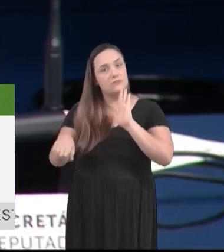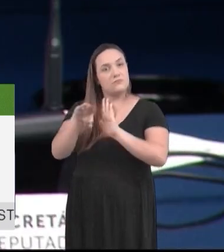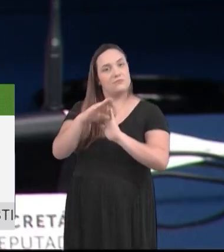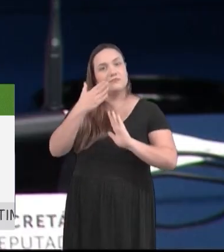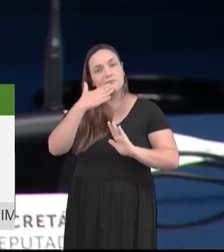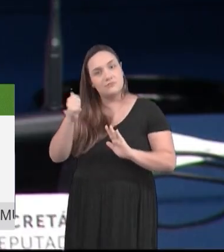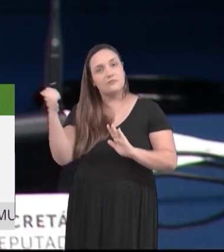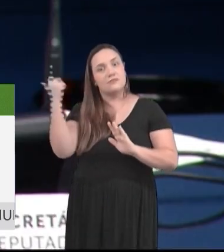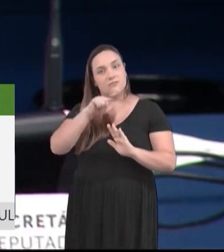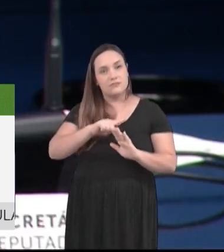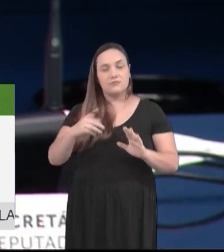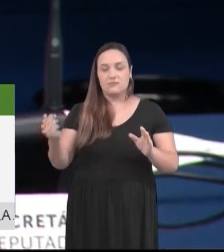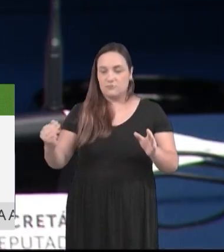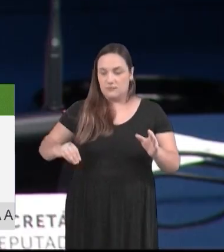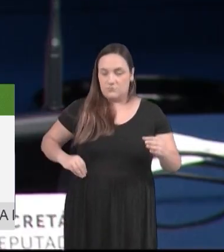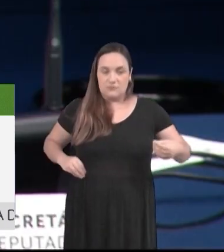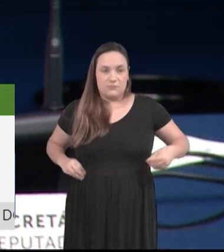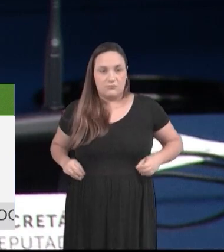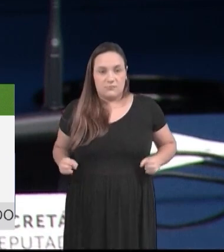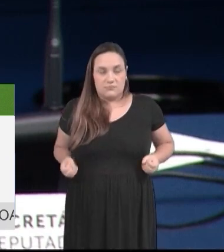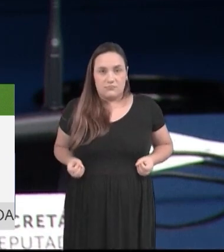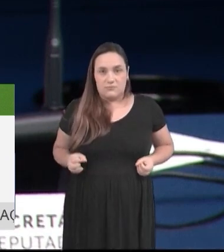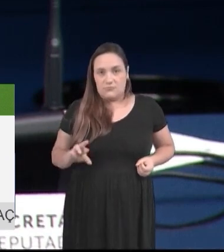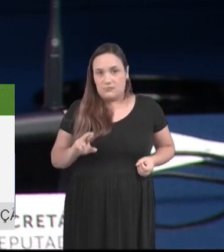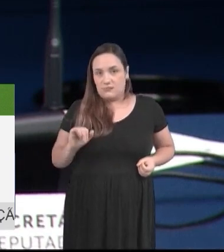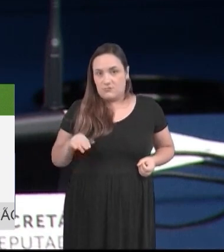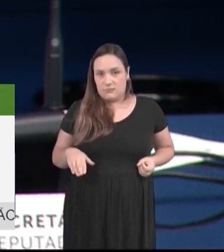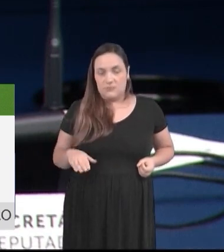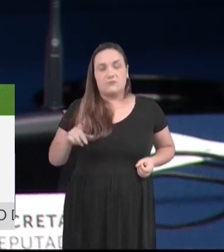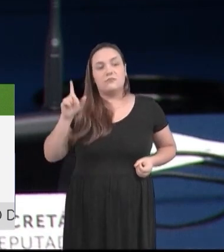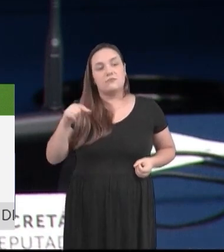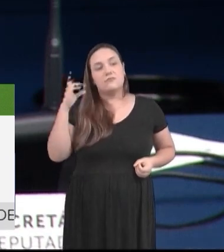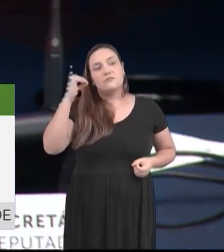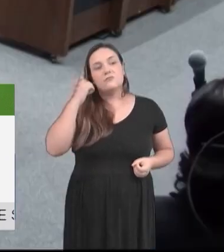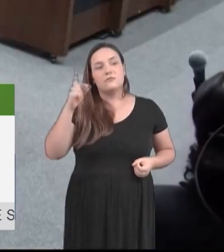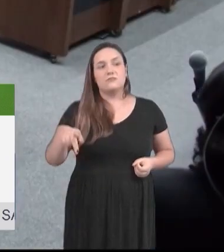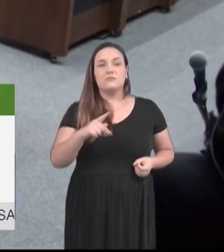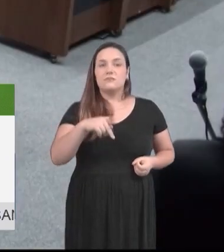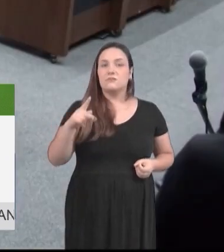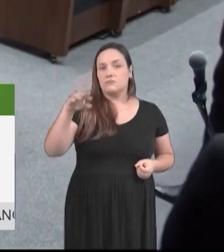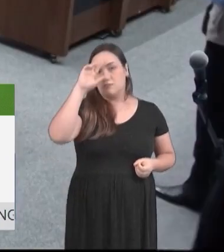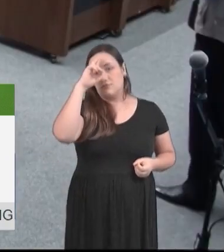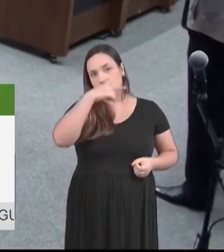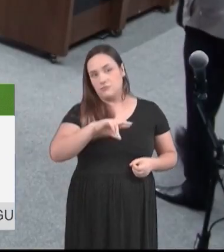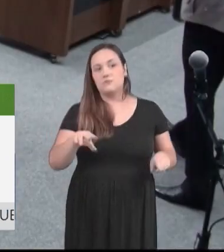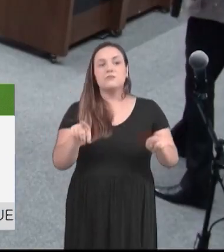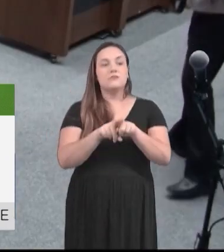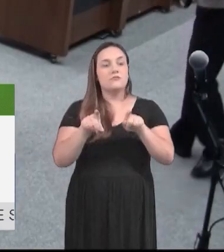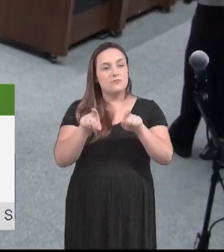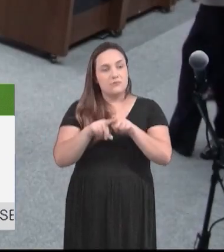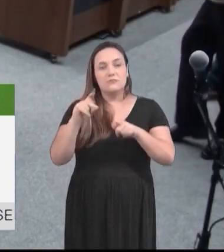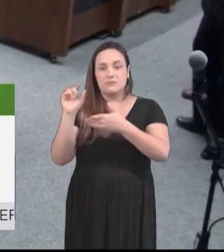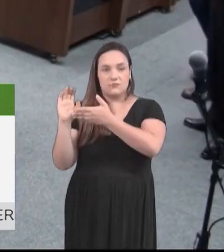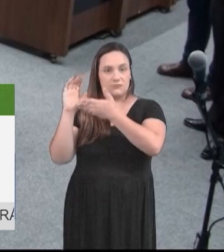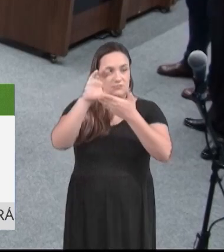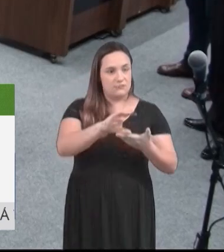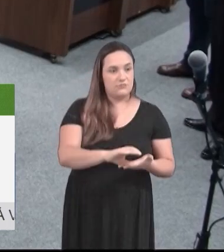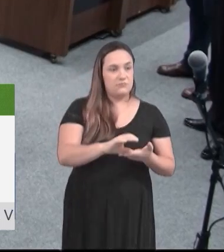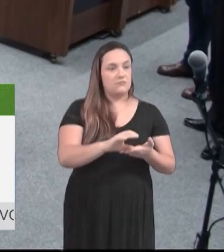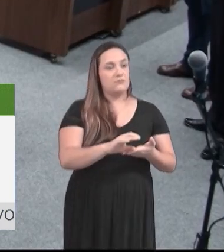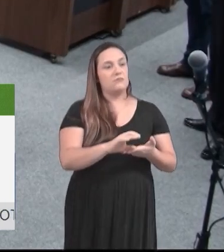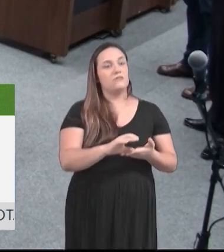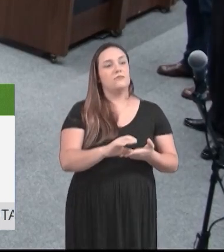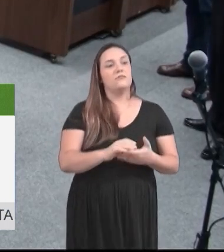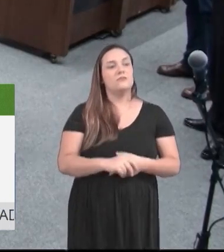que deixo aqui registrado isso. O deputado professor Rinaldo, que também coloca emendas lá, e ontem, no Hospital do